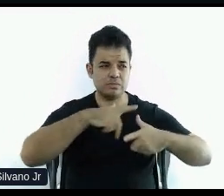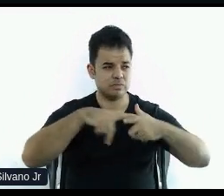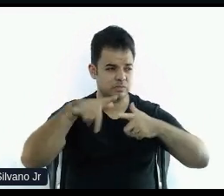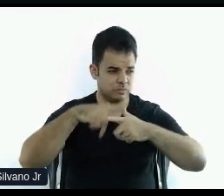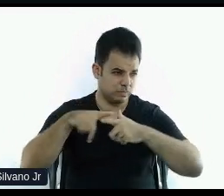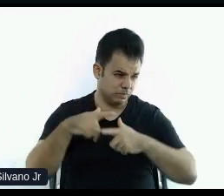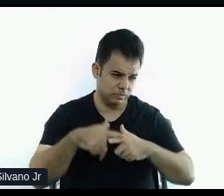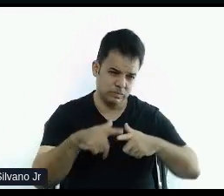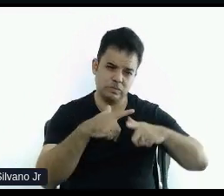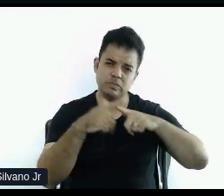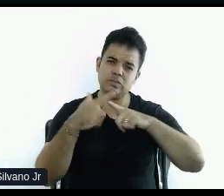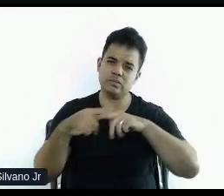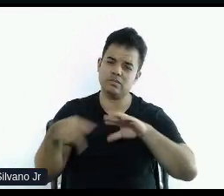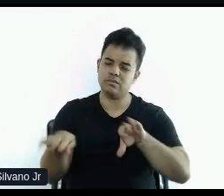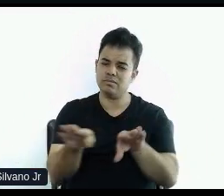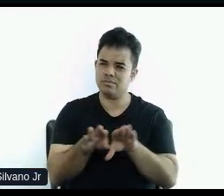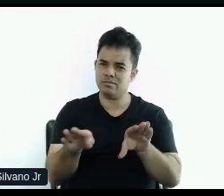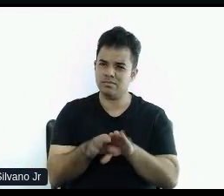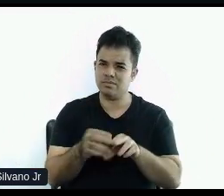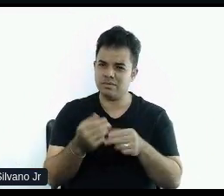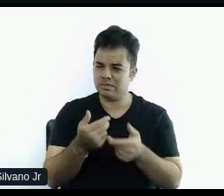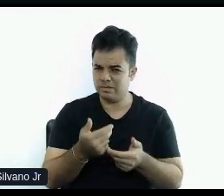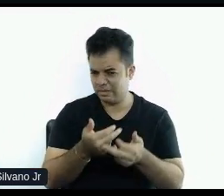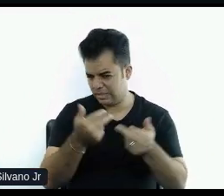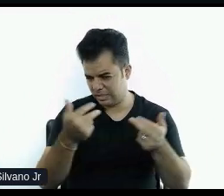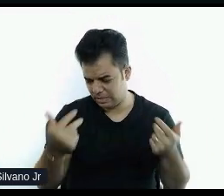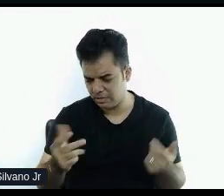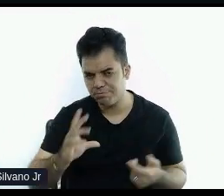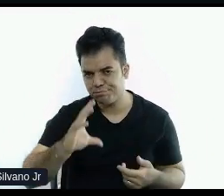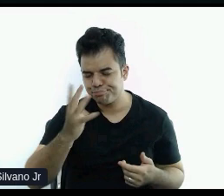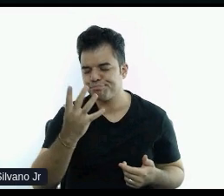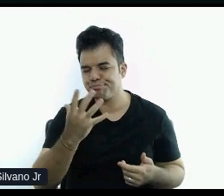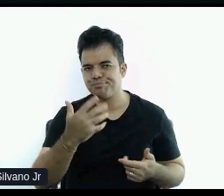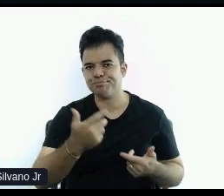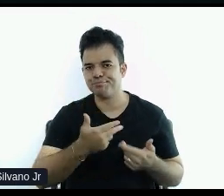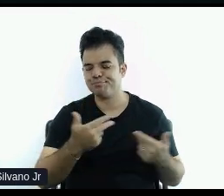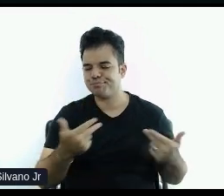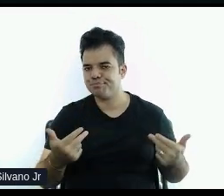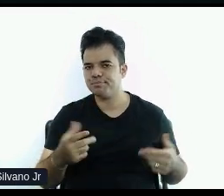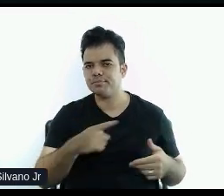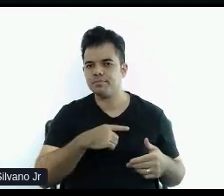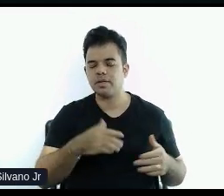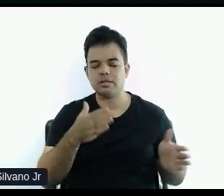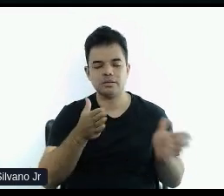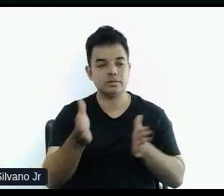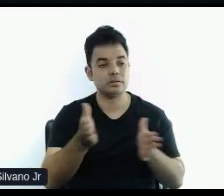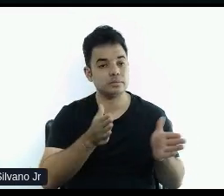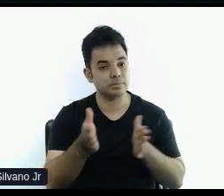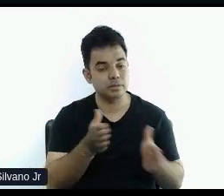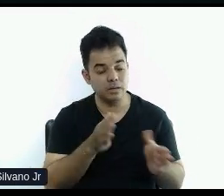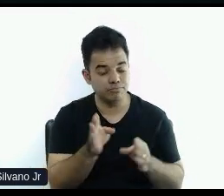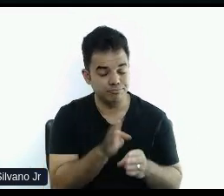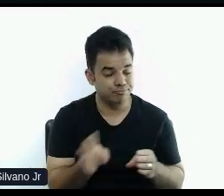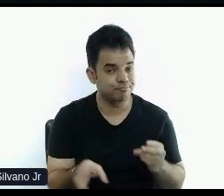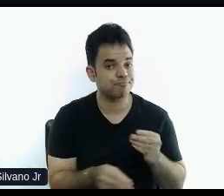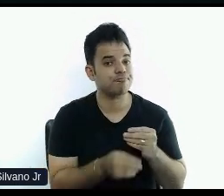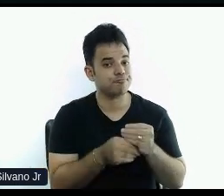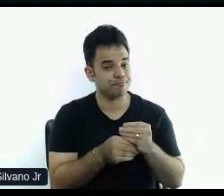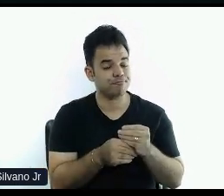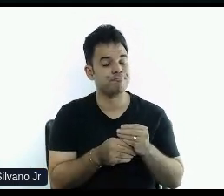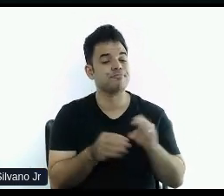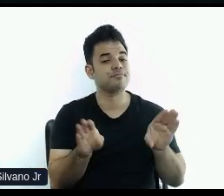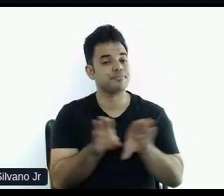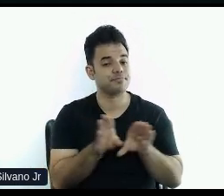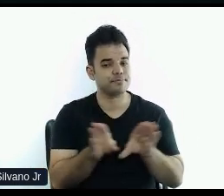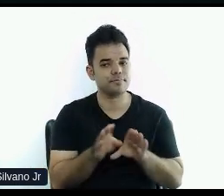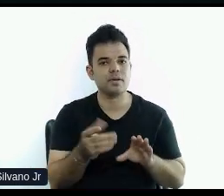uma complexidade exacerbada que vai ser colocar acessibilidade dentro daquele produto e que afasta